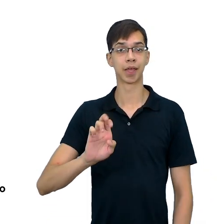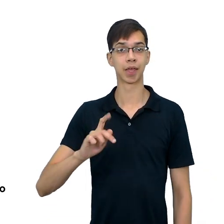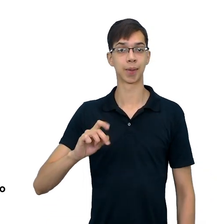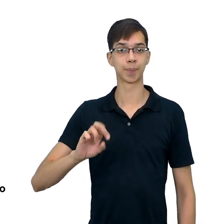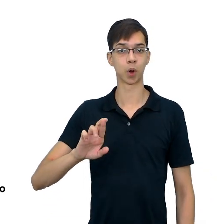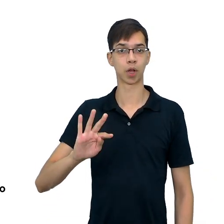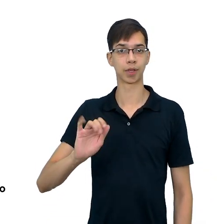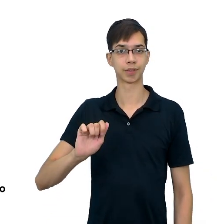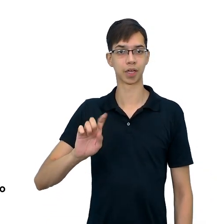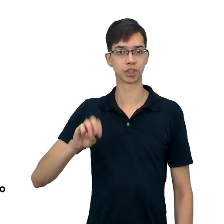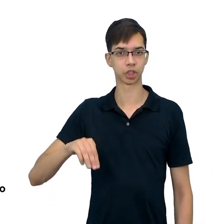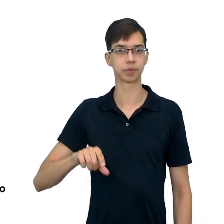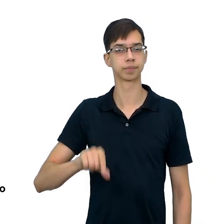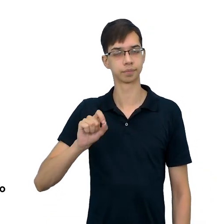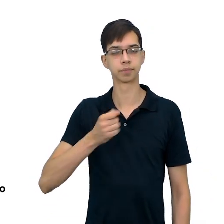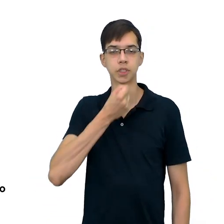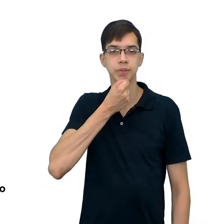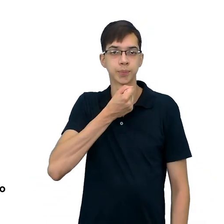Então, nós vamos